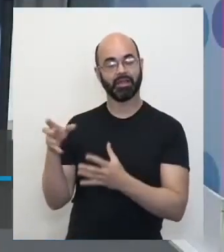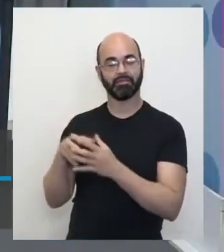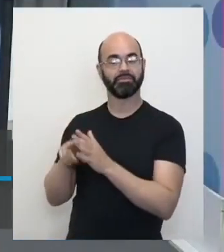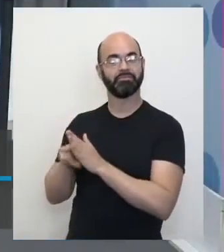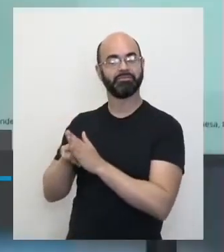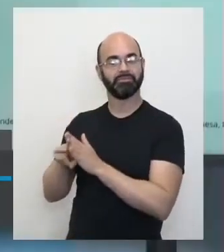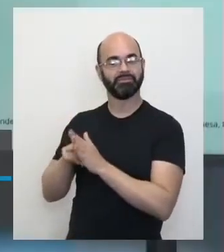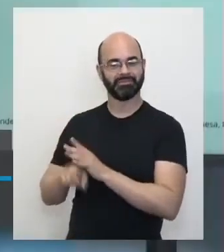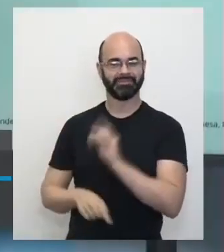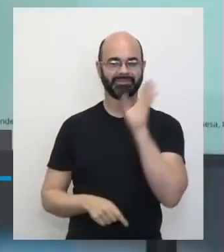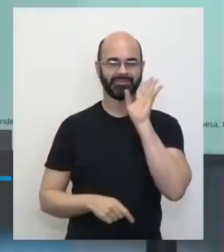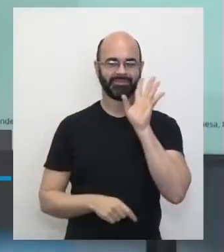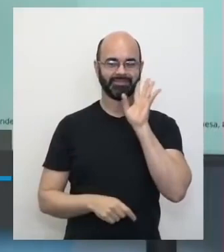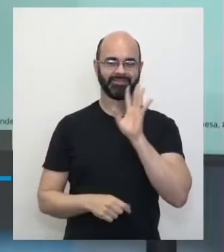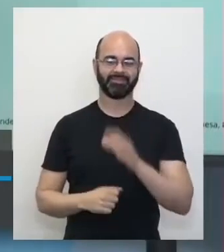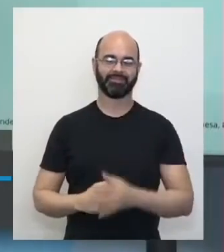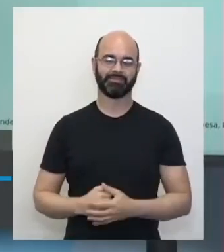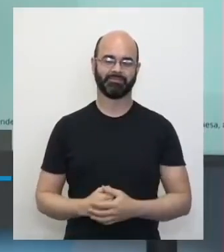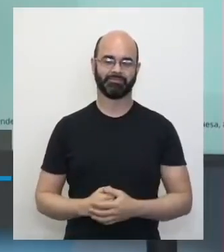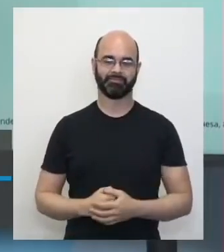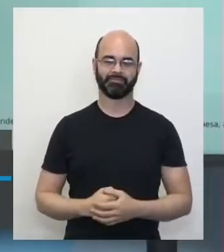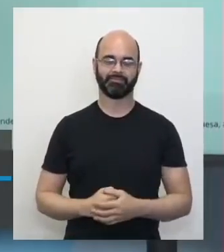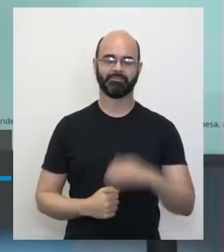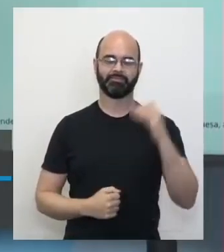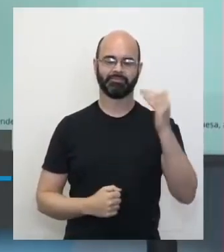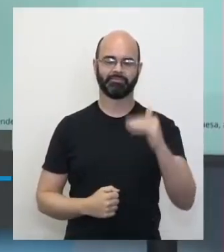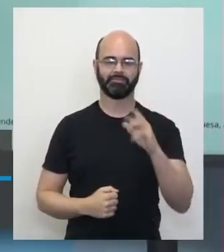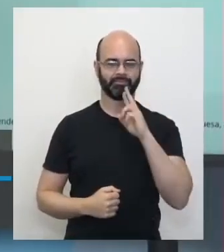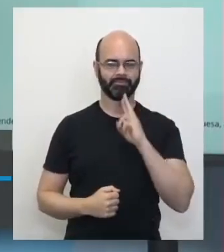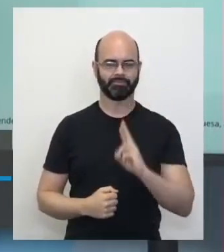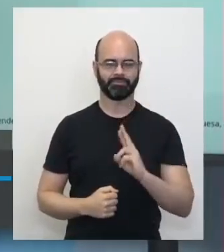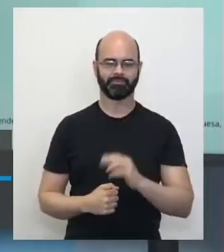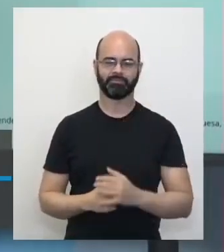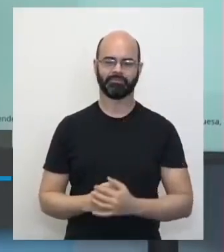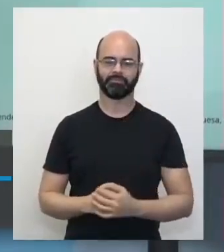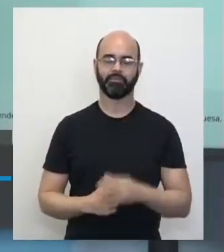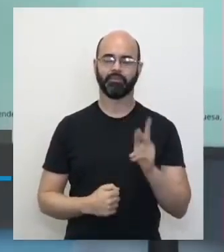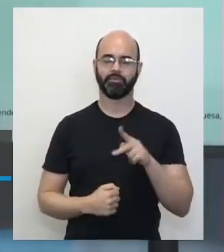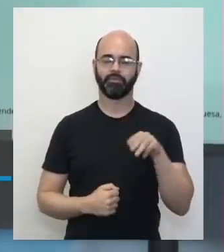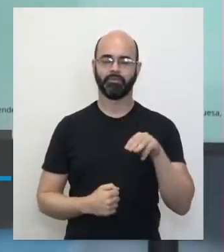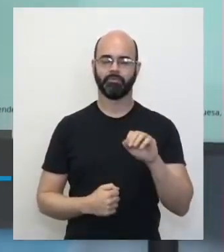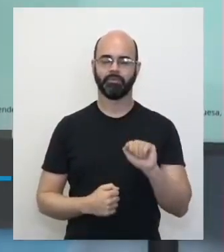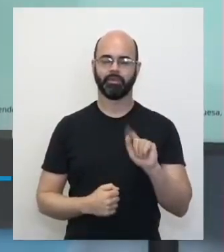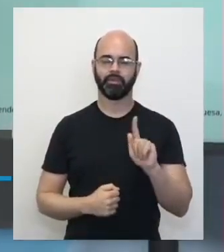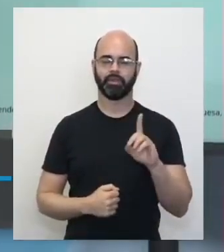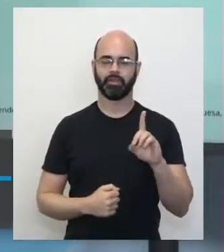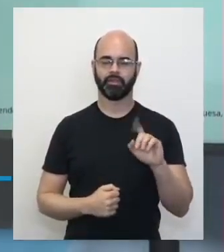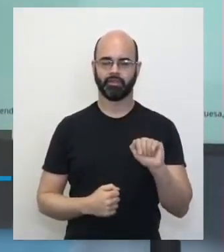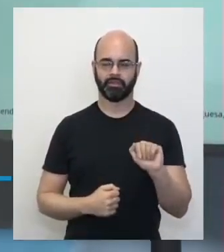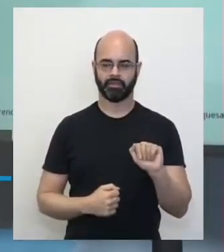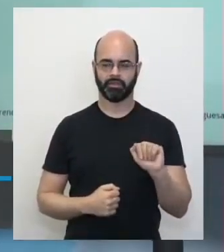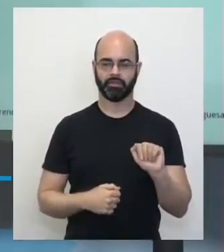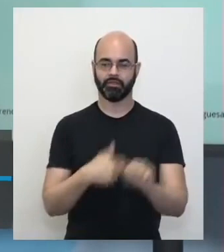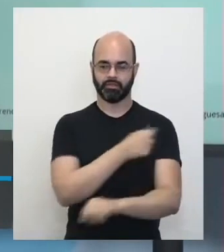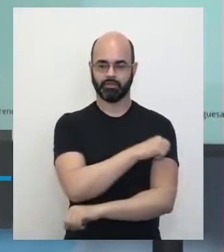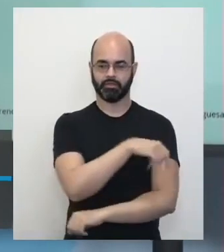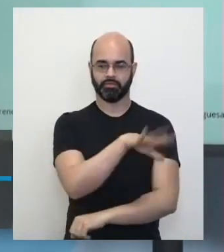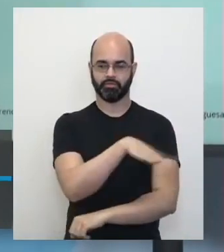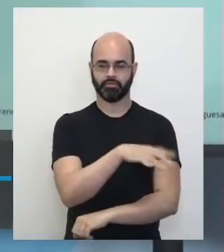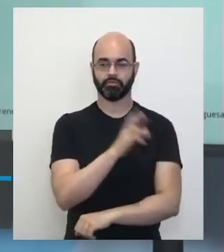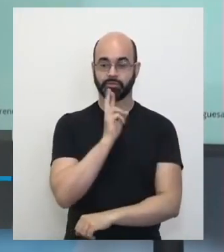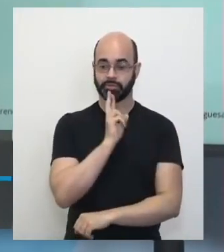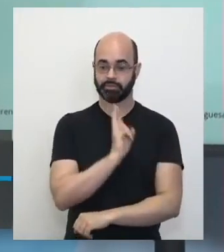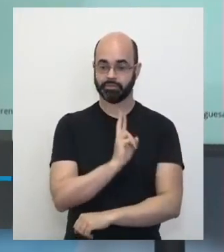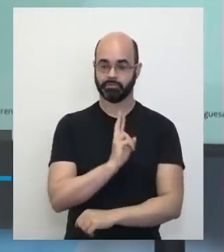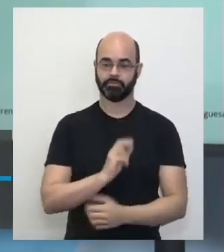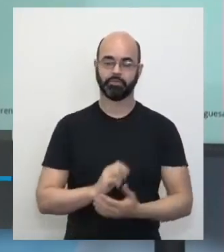Tá, deixa eu ler aqui uma resposta. Professora Magda, da escola Keiso, os alunos responderam: inclusão